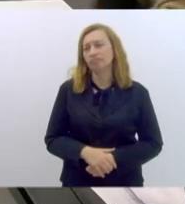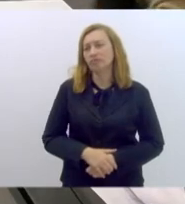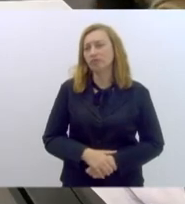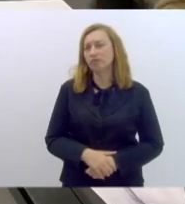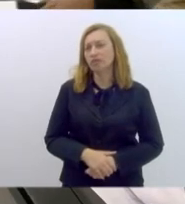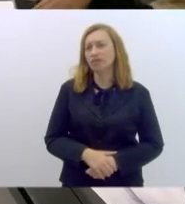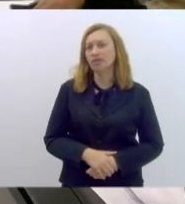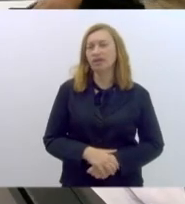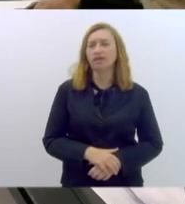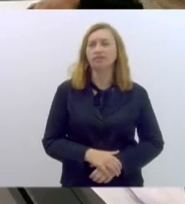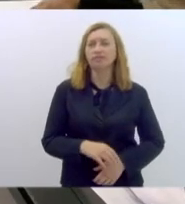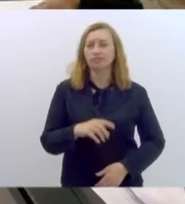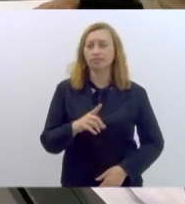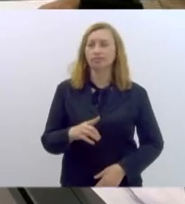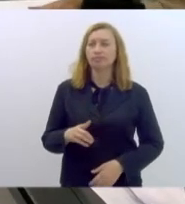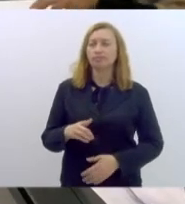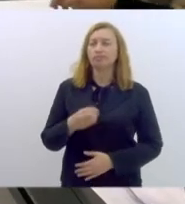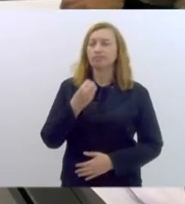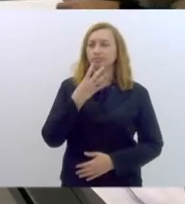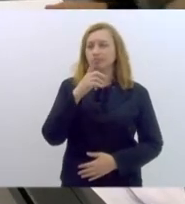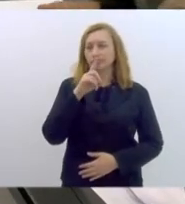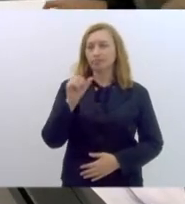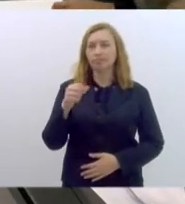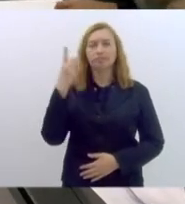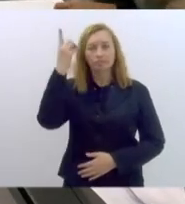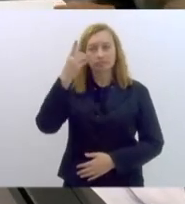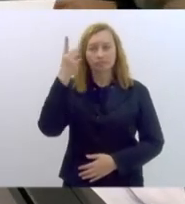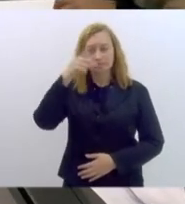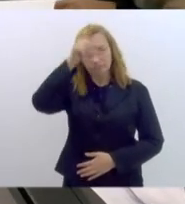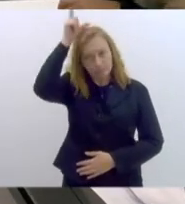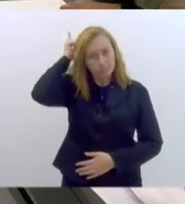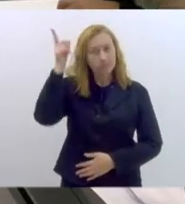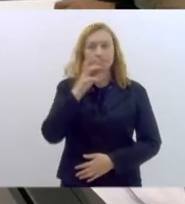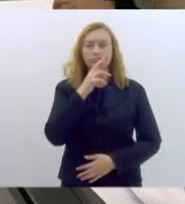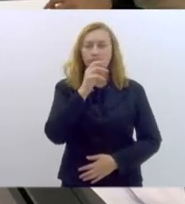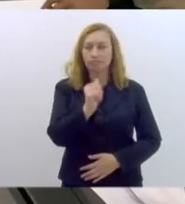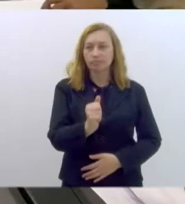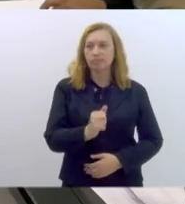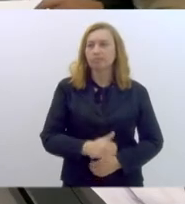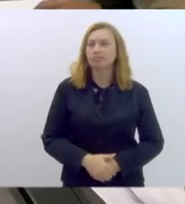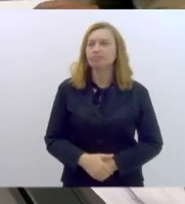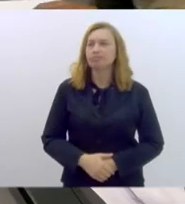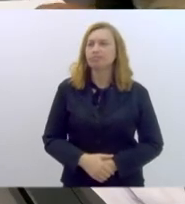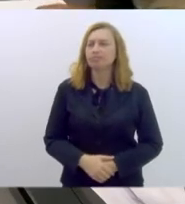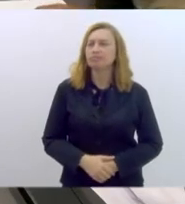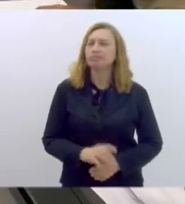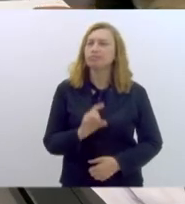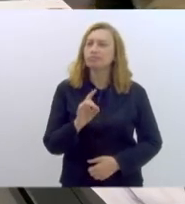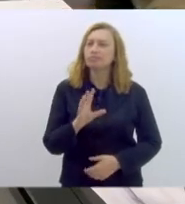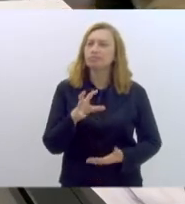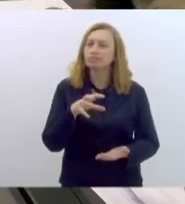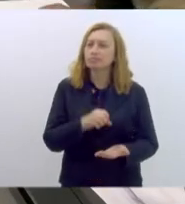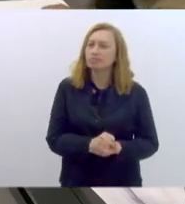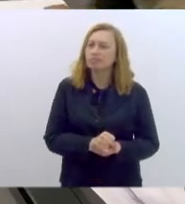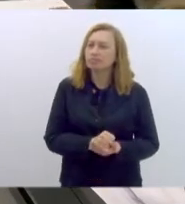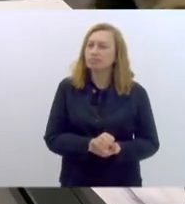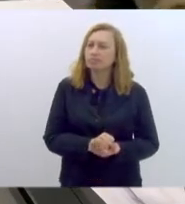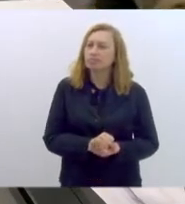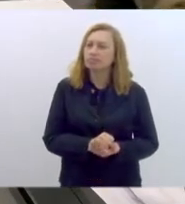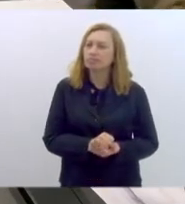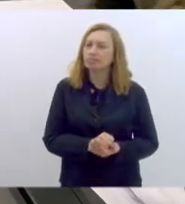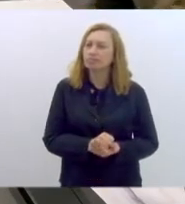Bom dia, deputado Luiz Paulo, deputado Rodrigo Amorim, demais membros da mesa. Só fazer o registro, eu acho